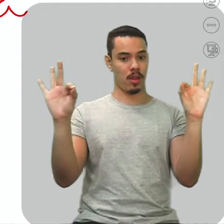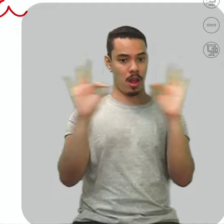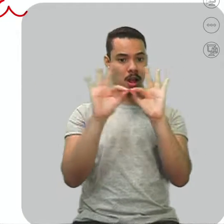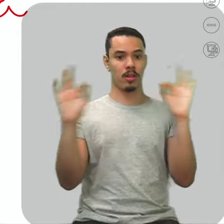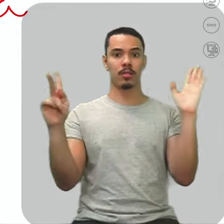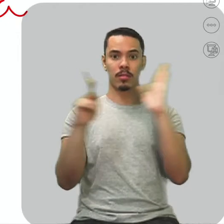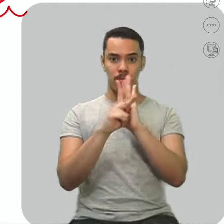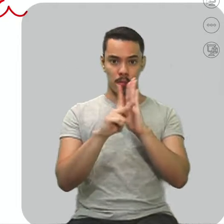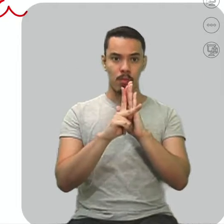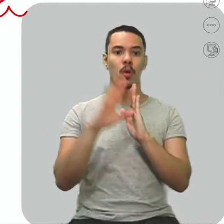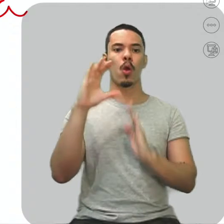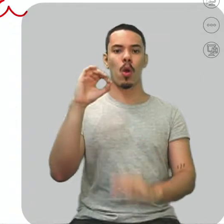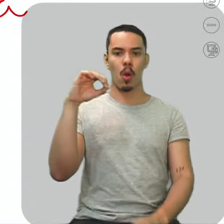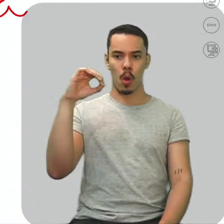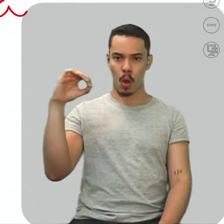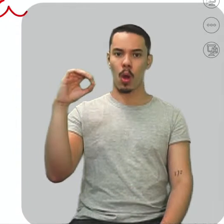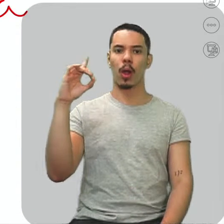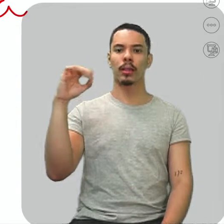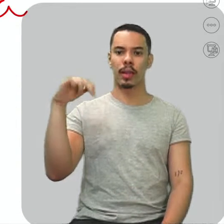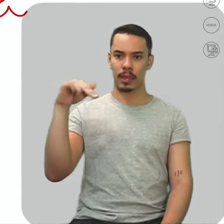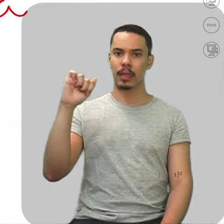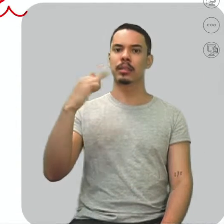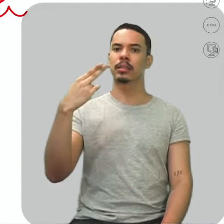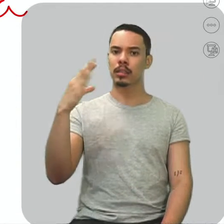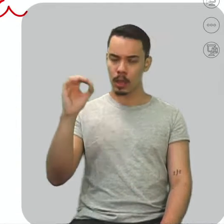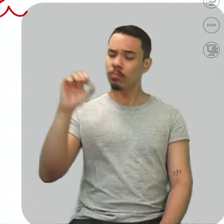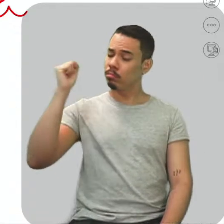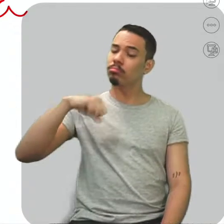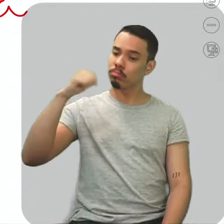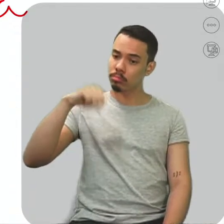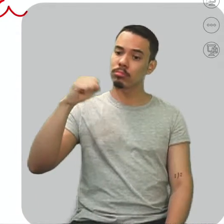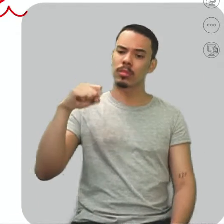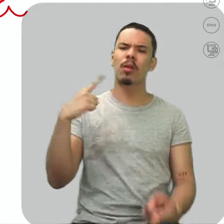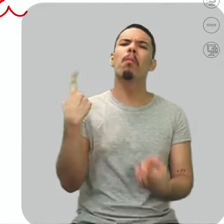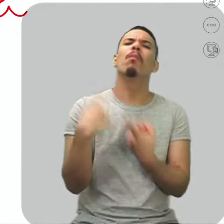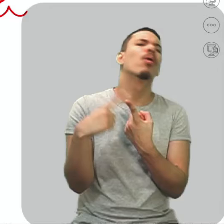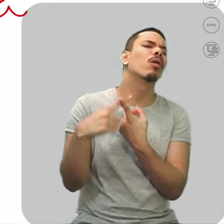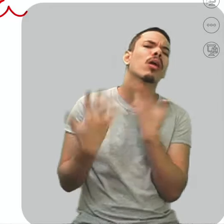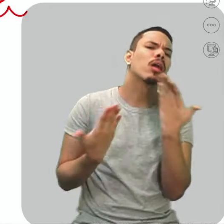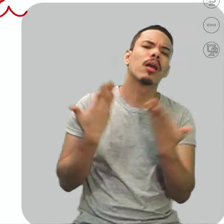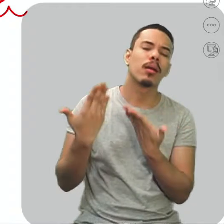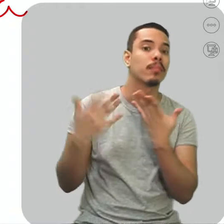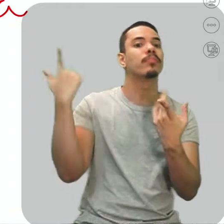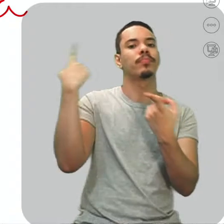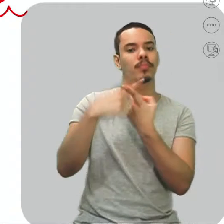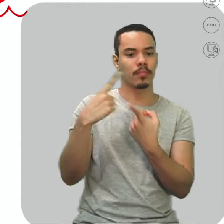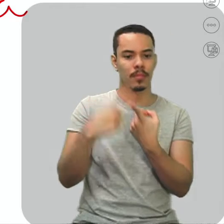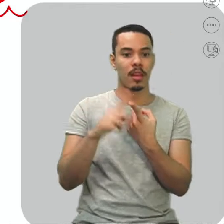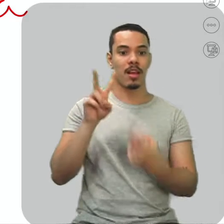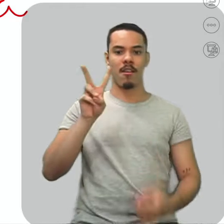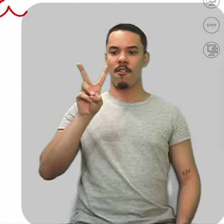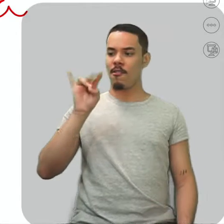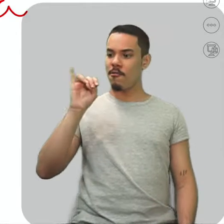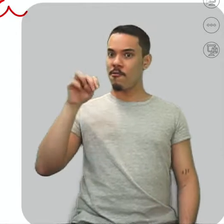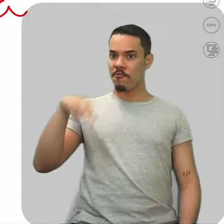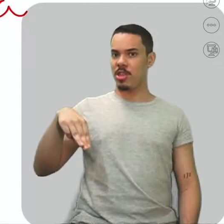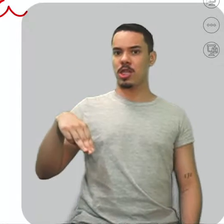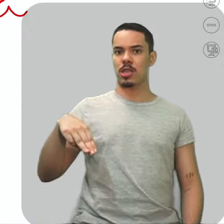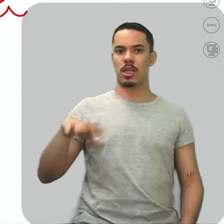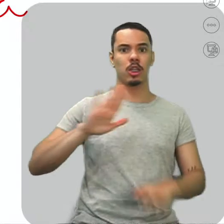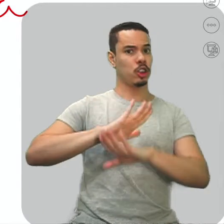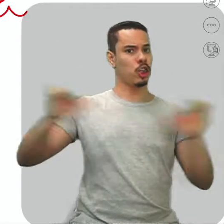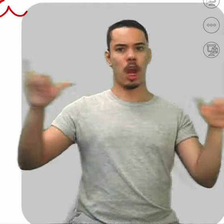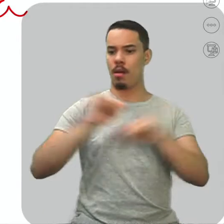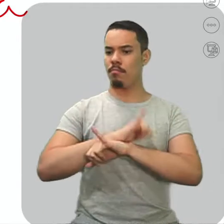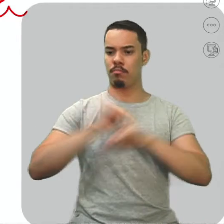por coordenação sim amorzinho porque professora não falo vim já passou a